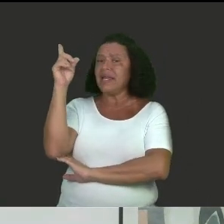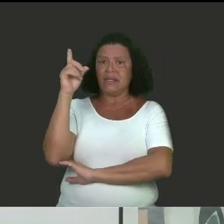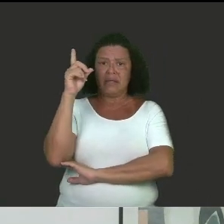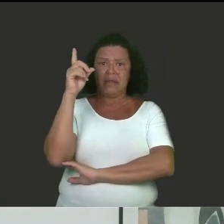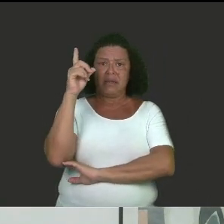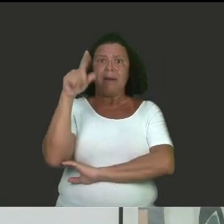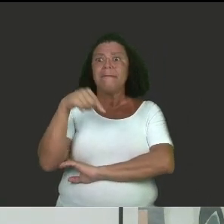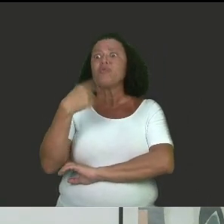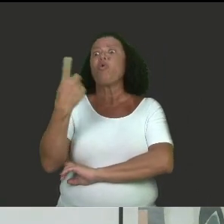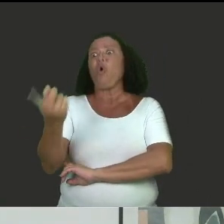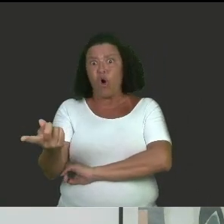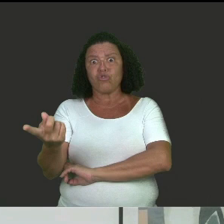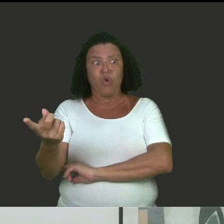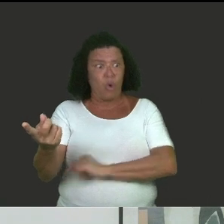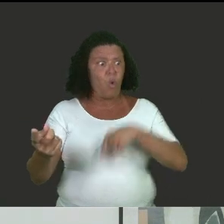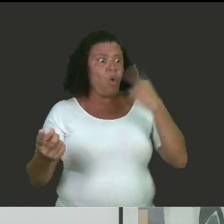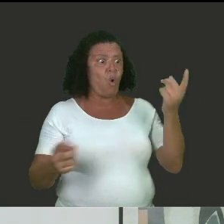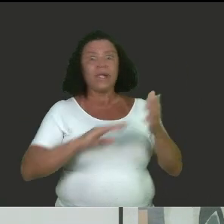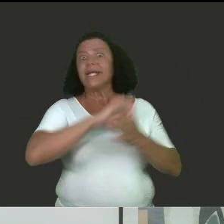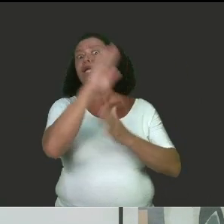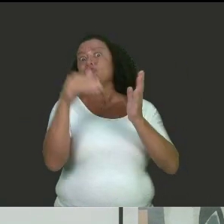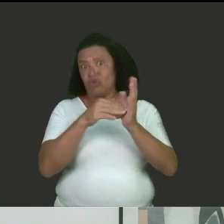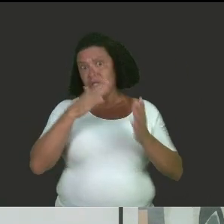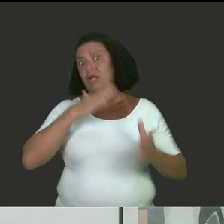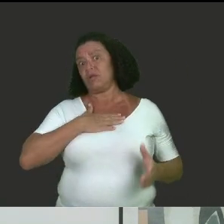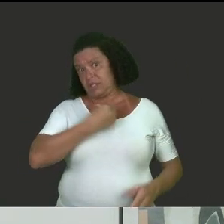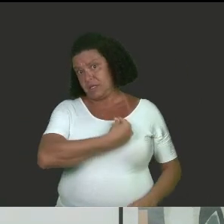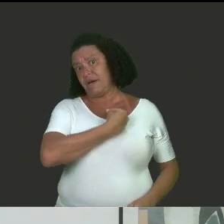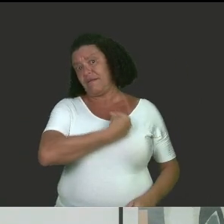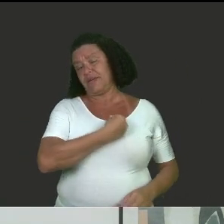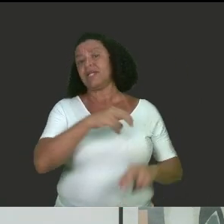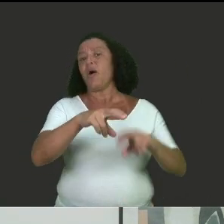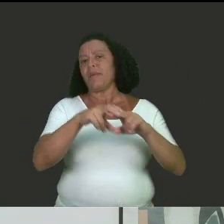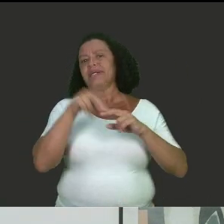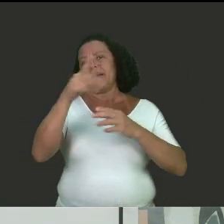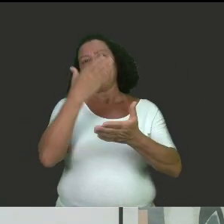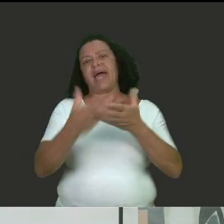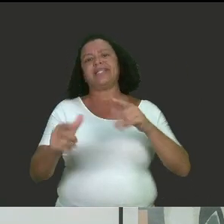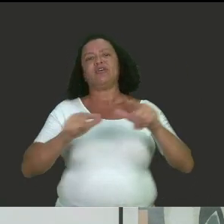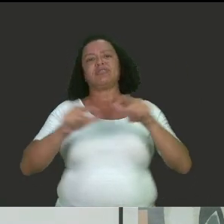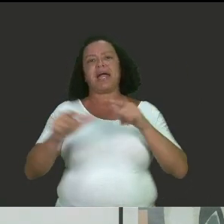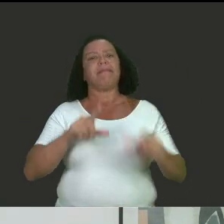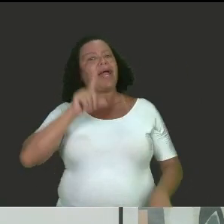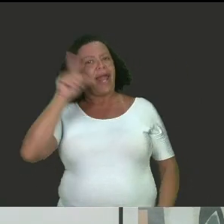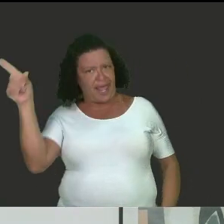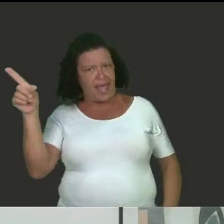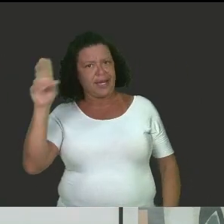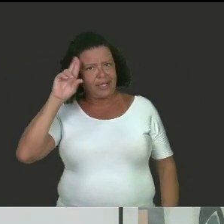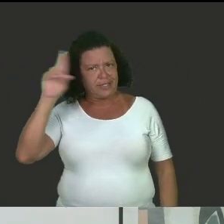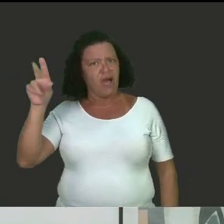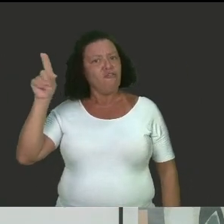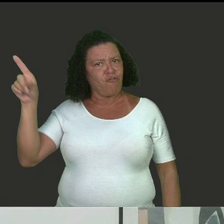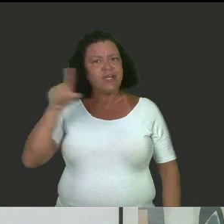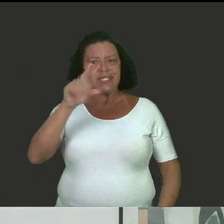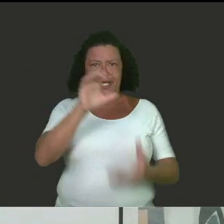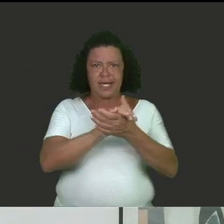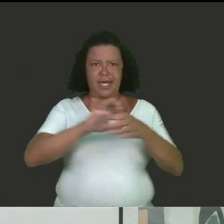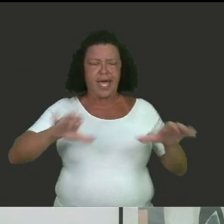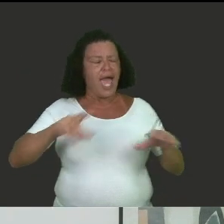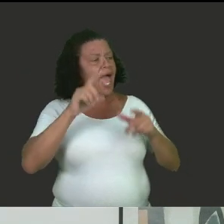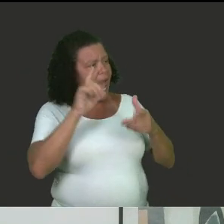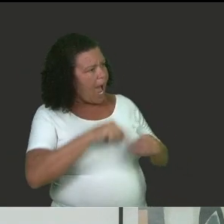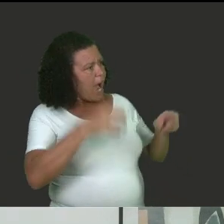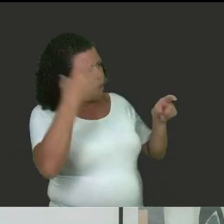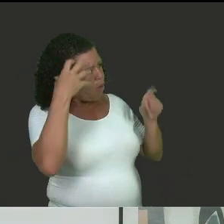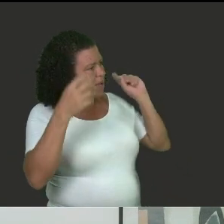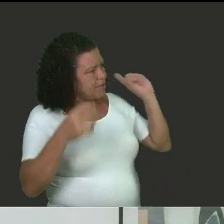mas também com tudo na nossa vida, né? Se por acaso perdeu o emprego, a culpa é do nosso patrão, se separou, a culpa é do marido, ou no